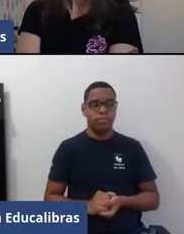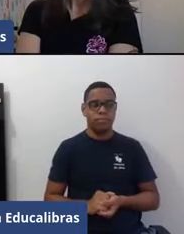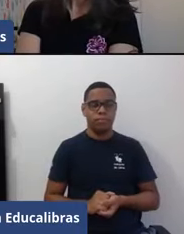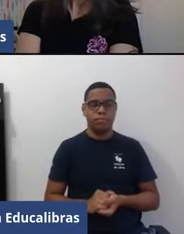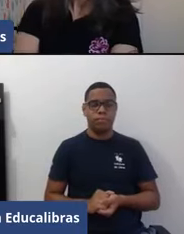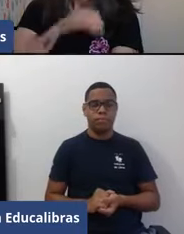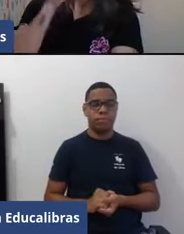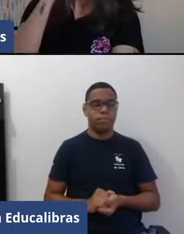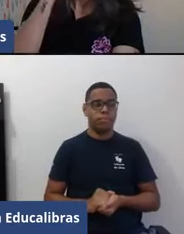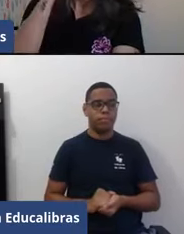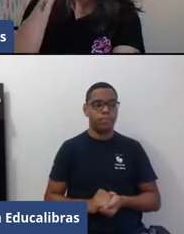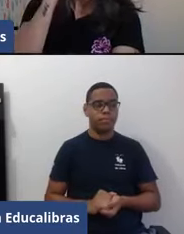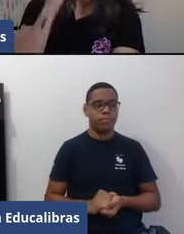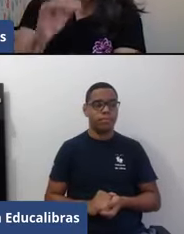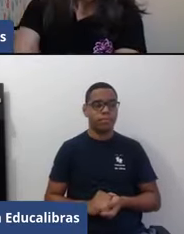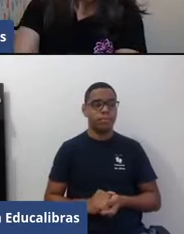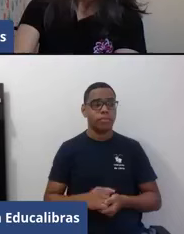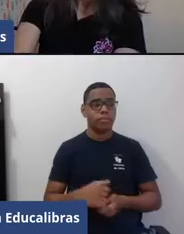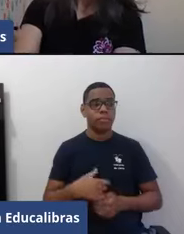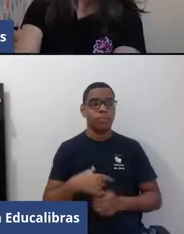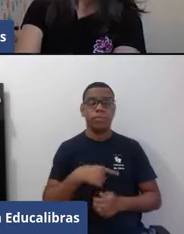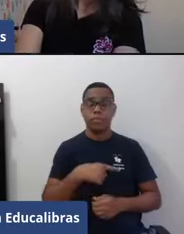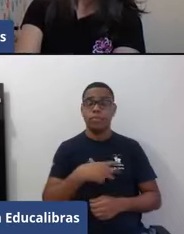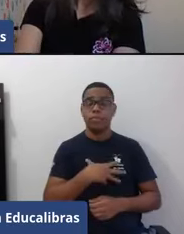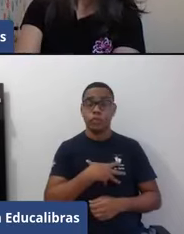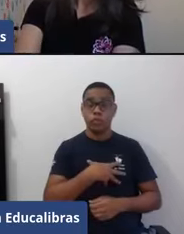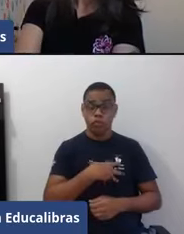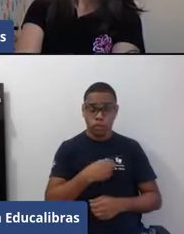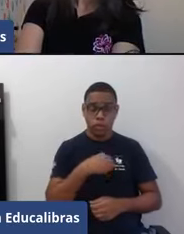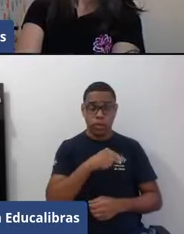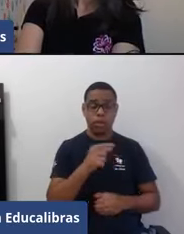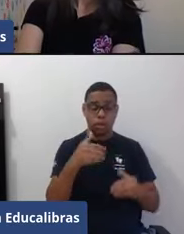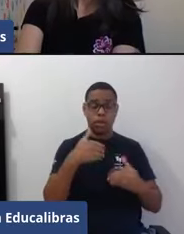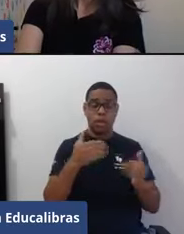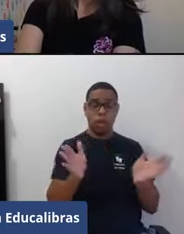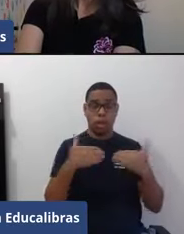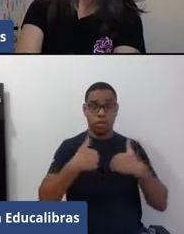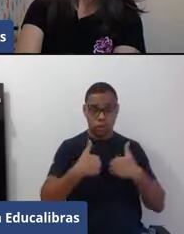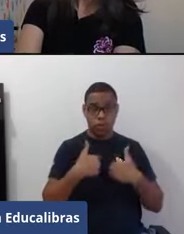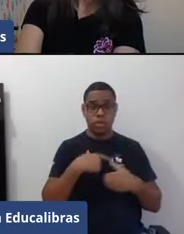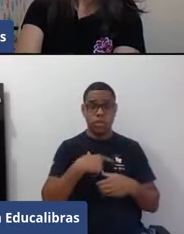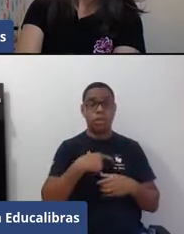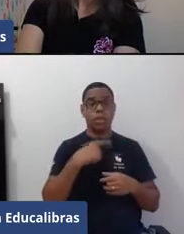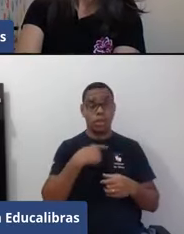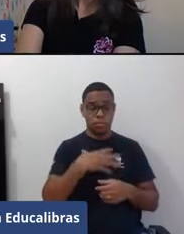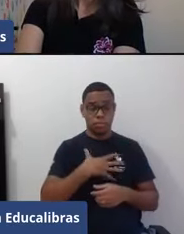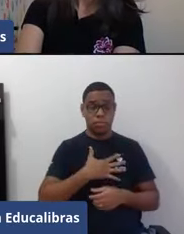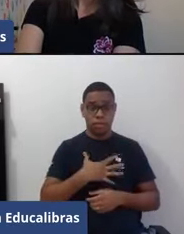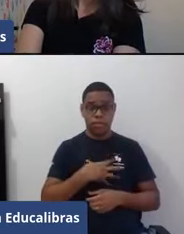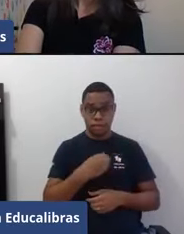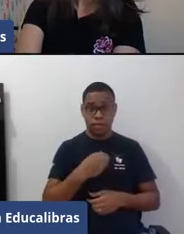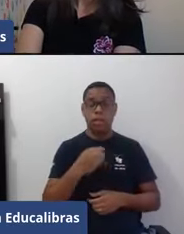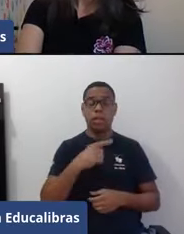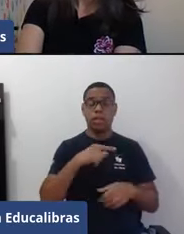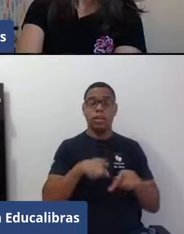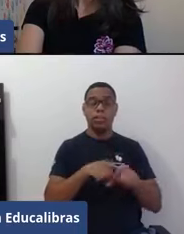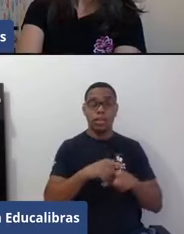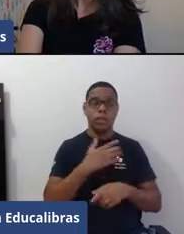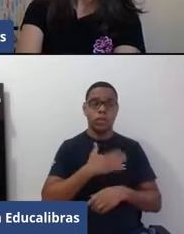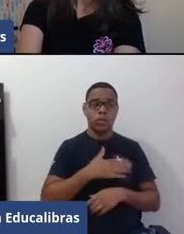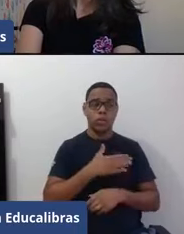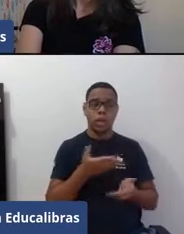outros filhos, ela tem um autista na sua casa. Então, isso é muito grave. A minha filha é PC, é muito calminha, ela